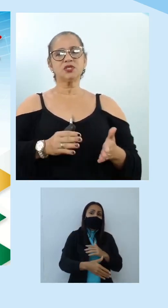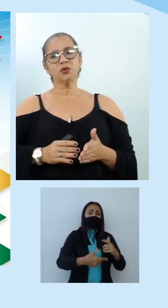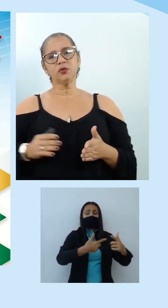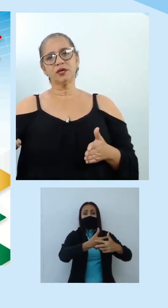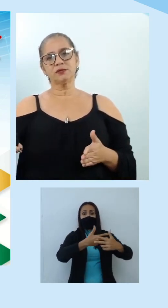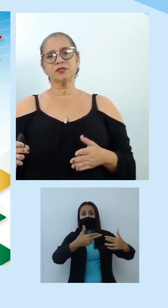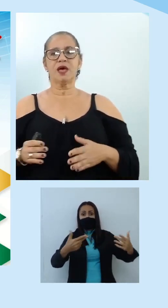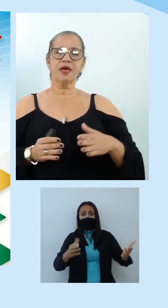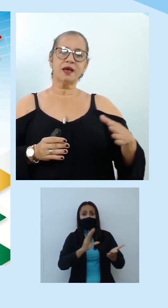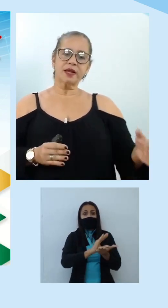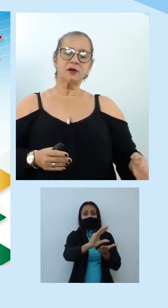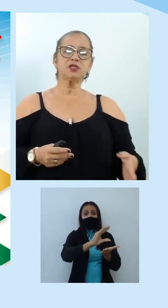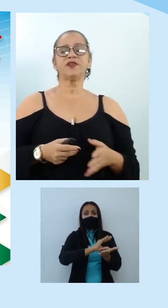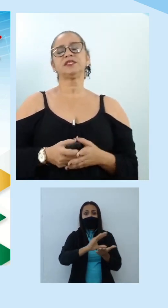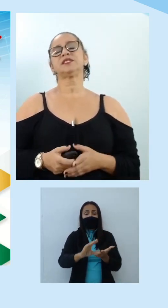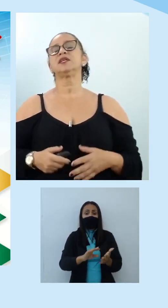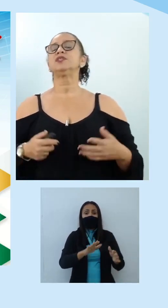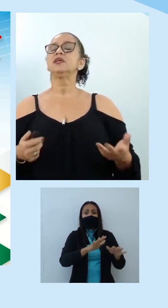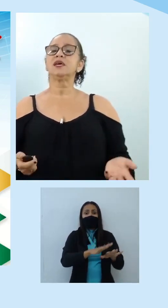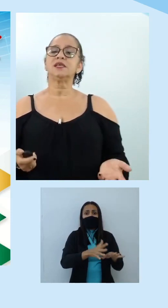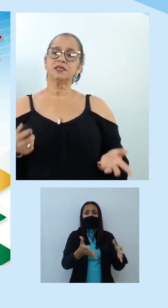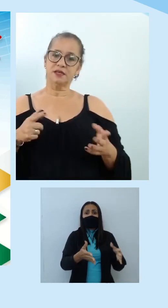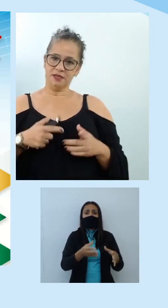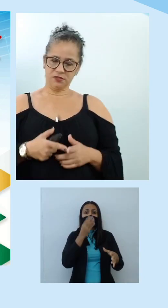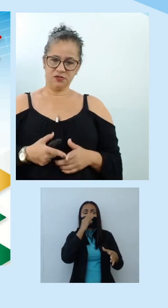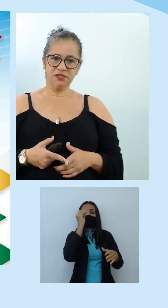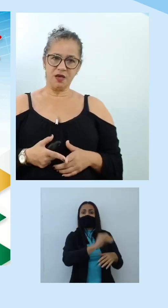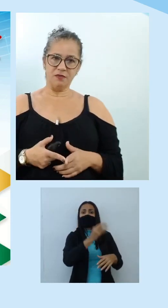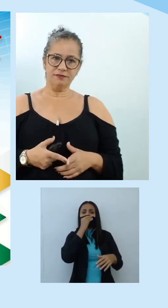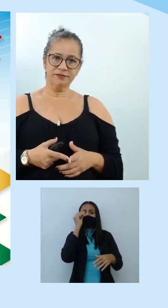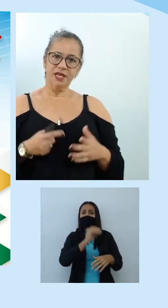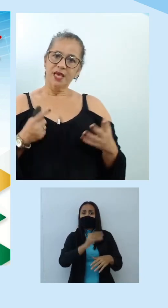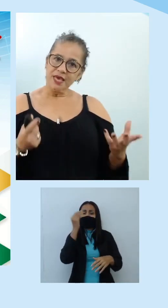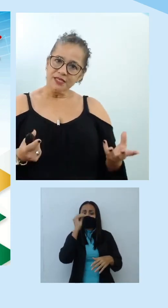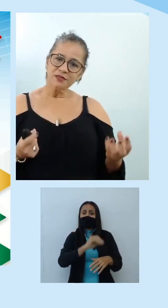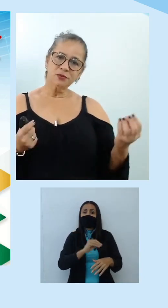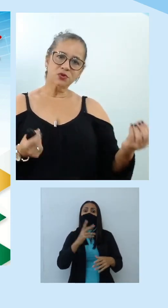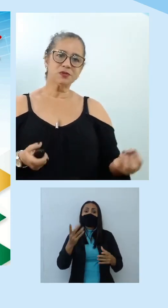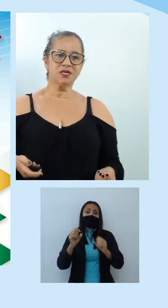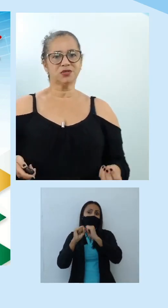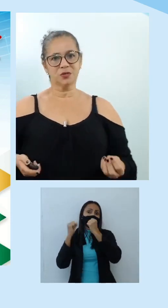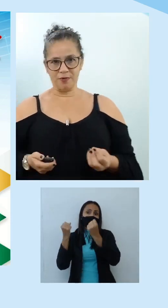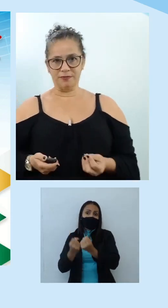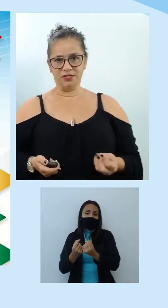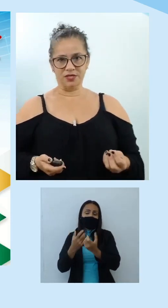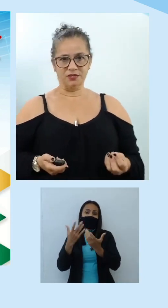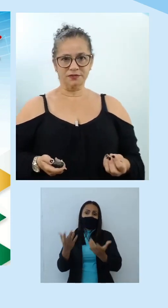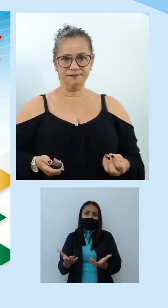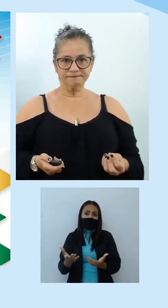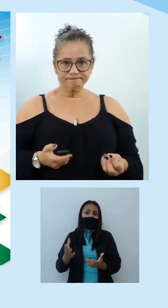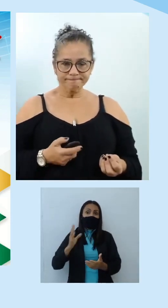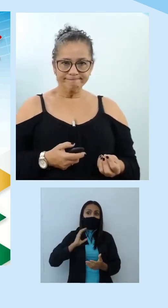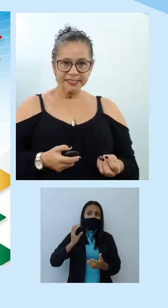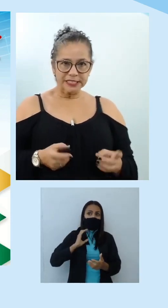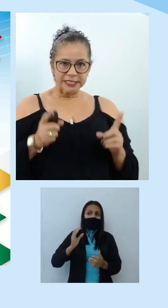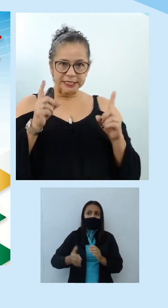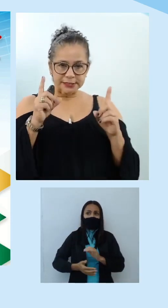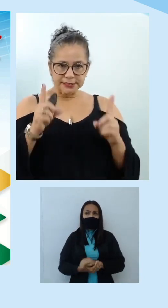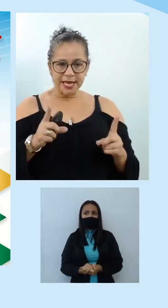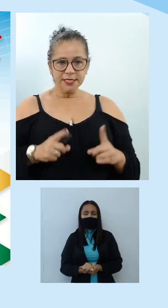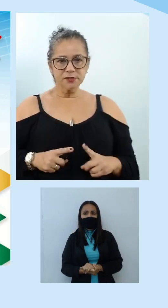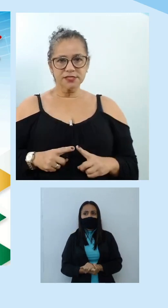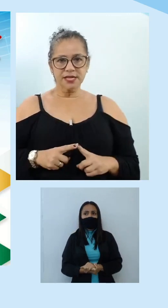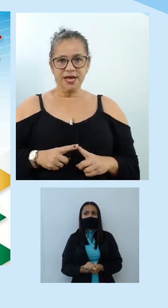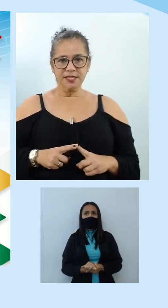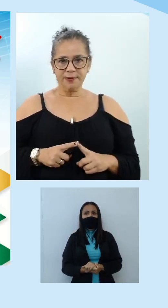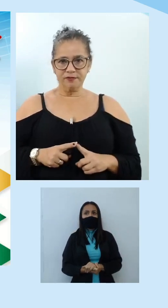sendo excluídos em graus diferenciados de riqueza social. Esse é um dos conceitos de pobre, gente.